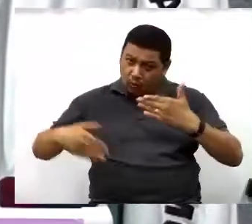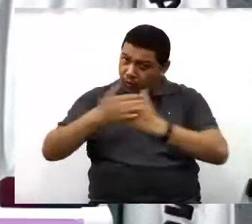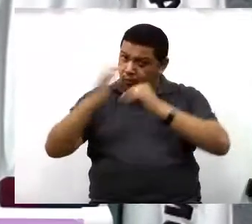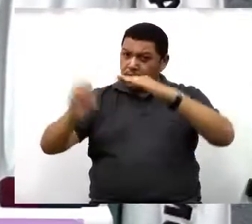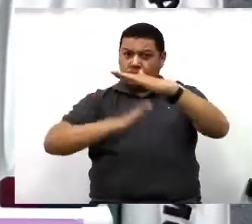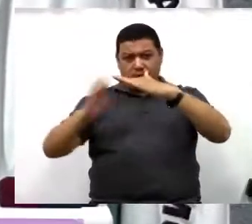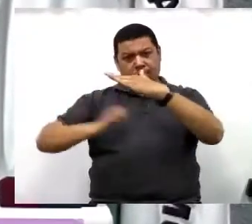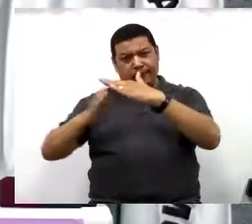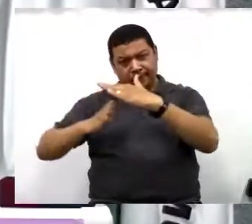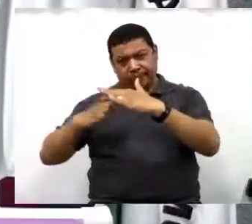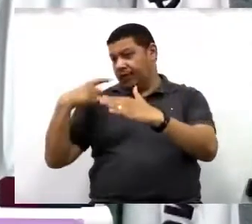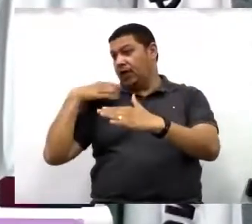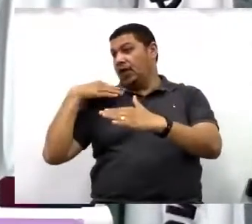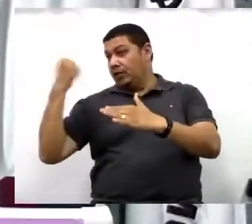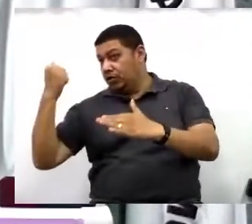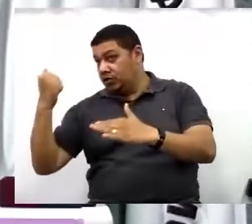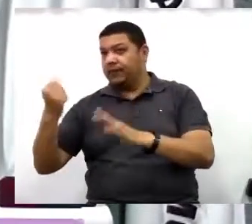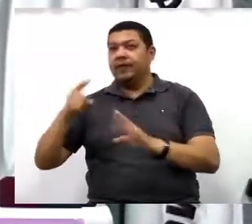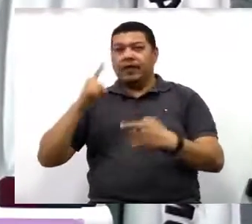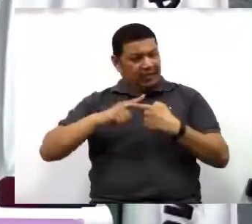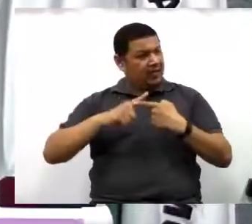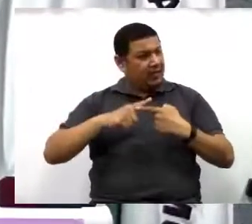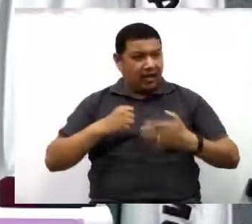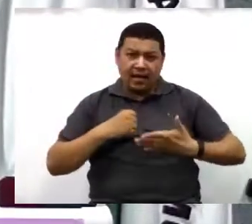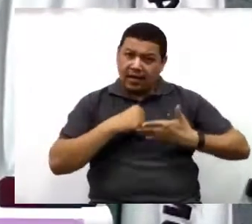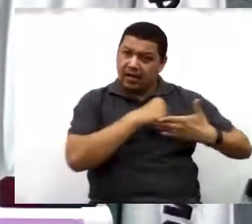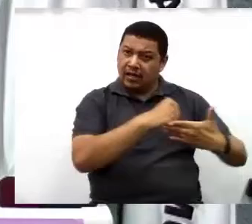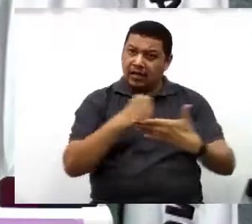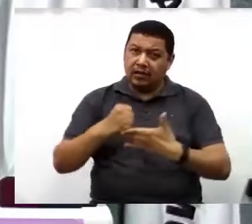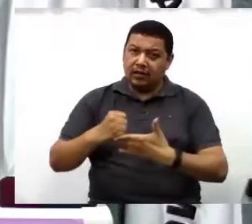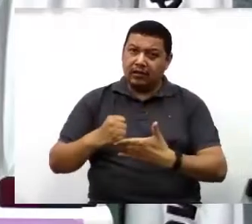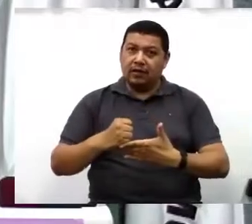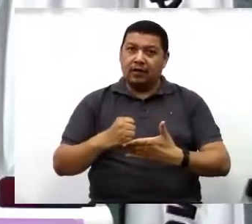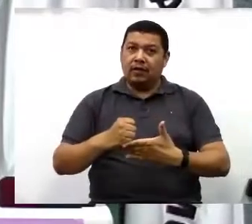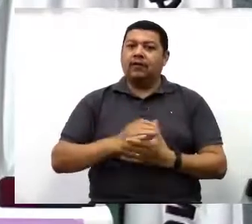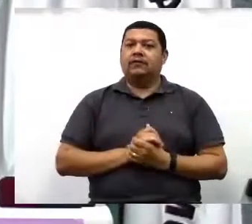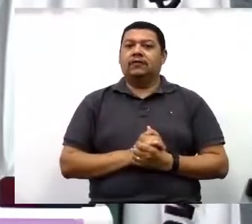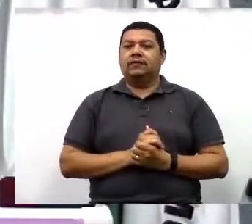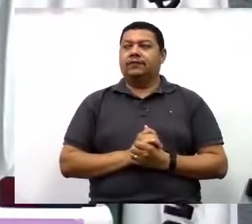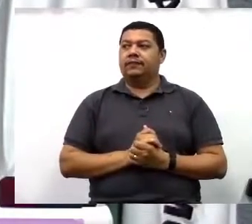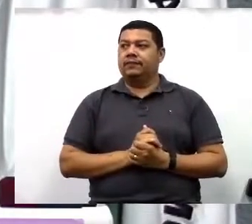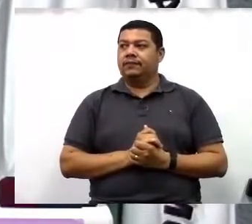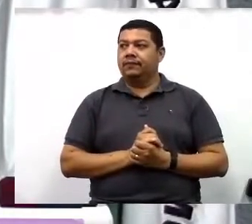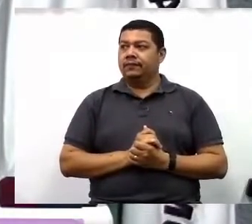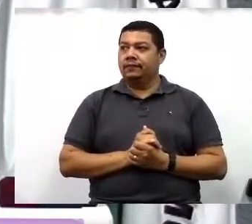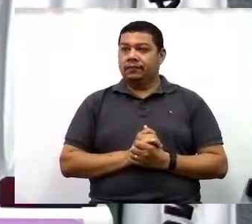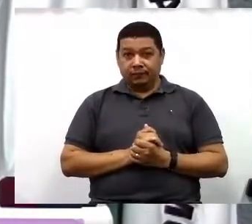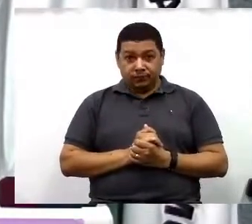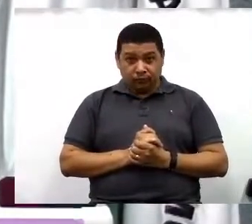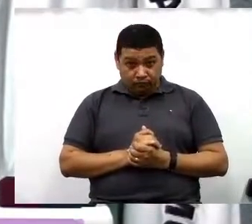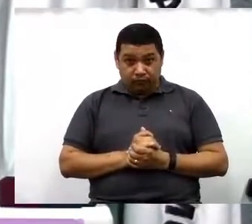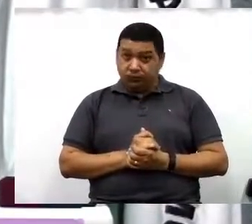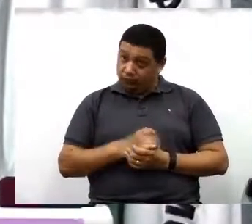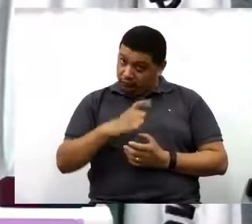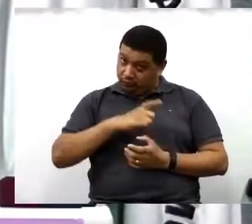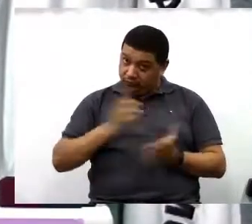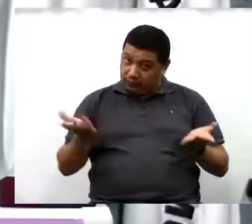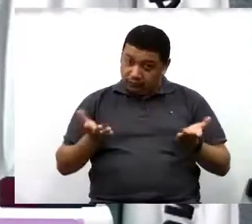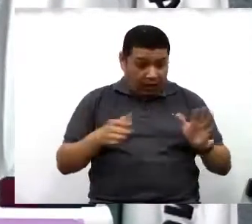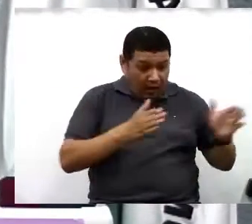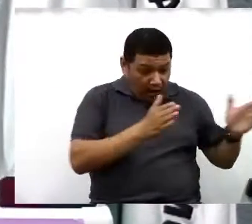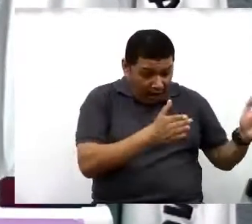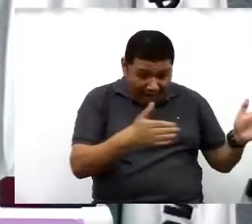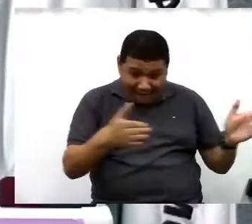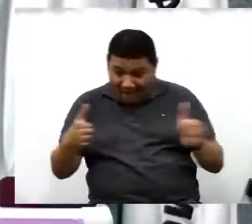procuraram e estão colaborando de alguma forma. Vivemos em tempos difíceis,